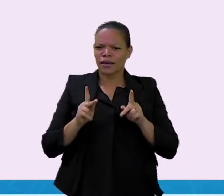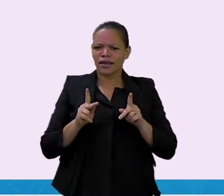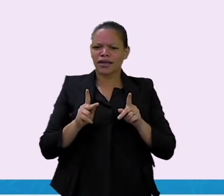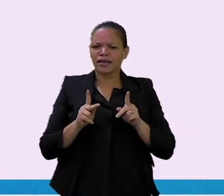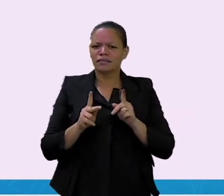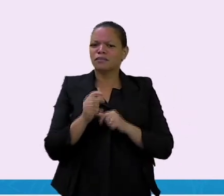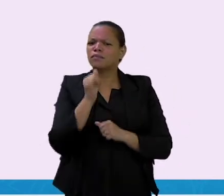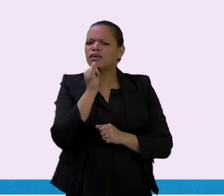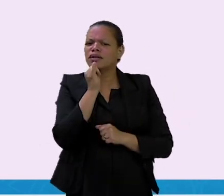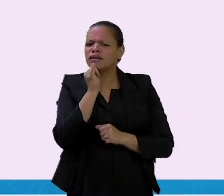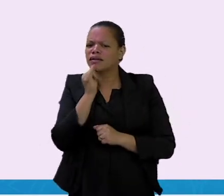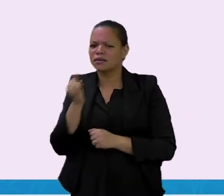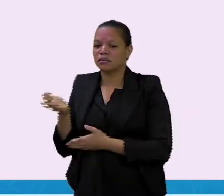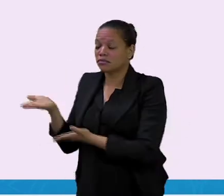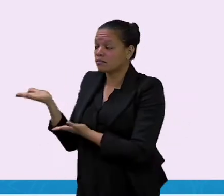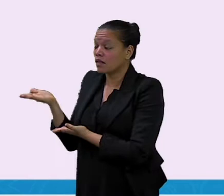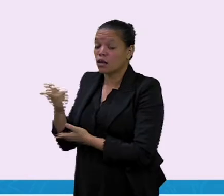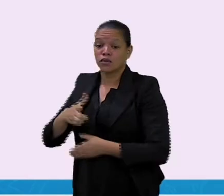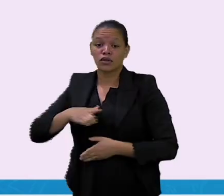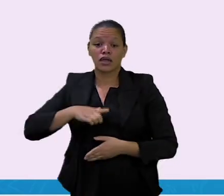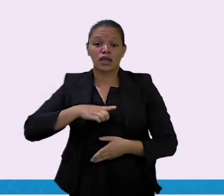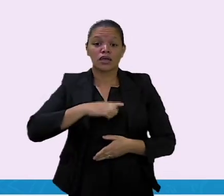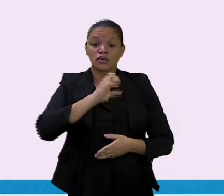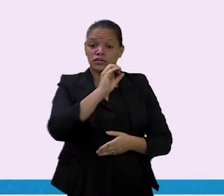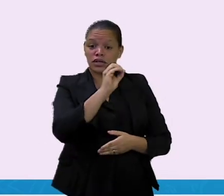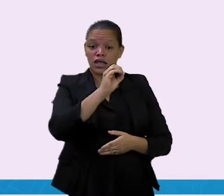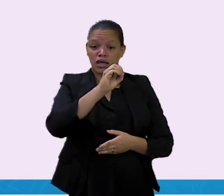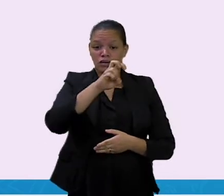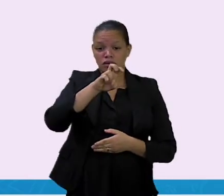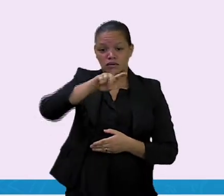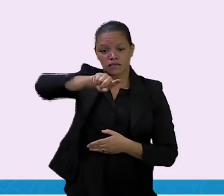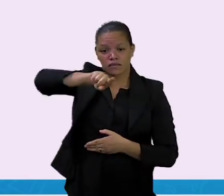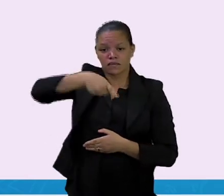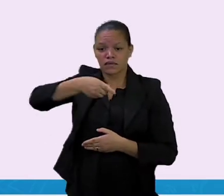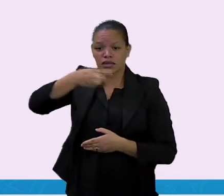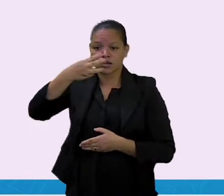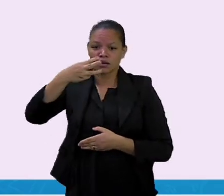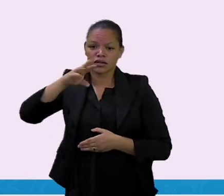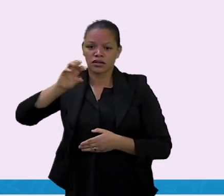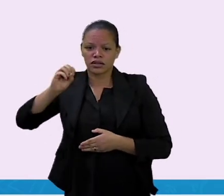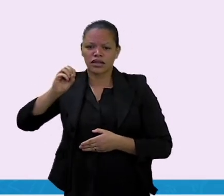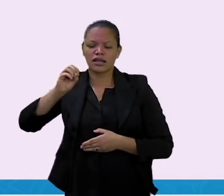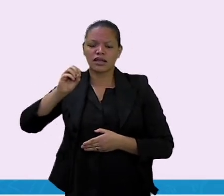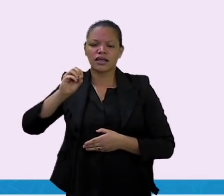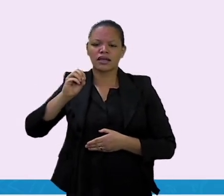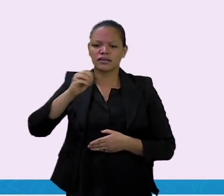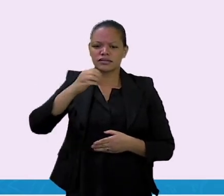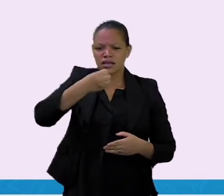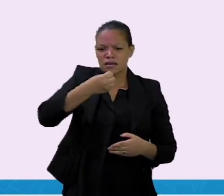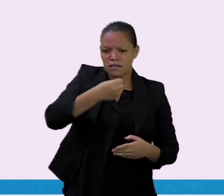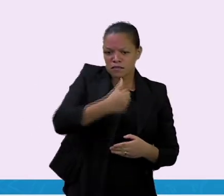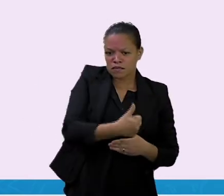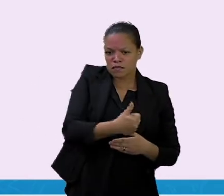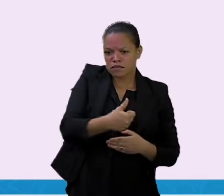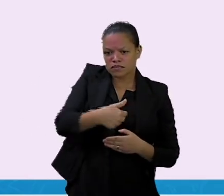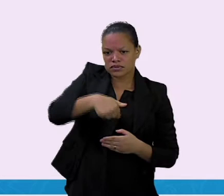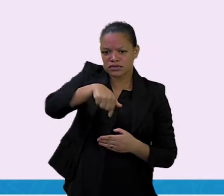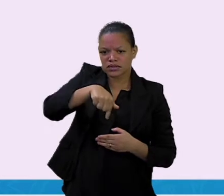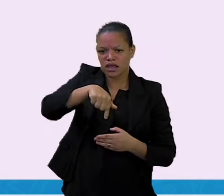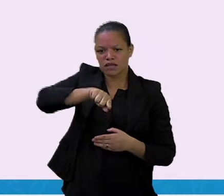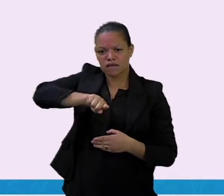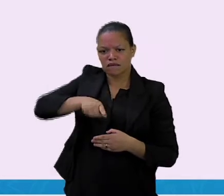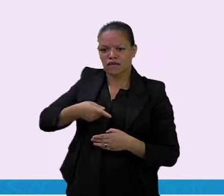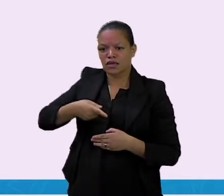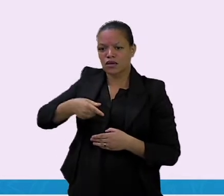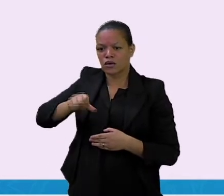17,85 quilogramas. O resultado, 23,15 quilogramas. Para eu fazer essa